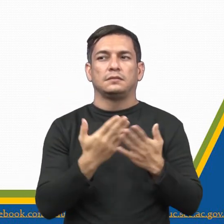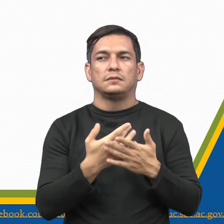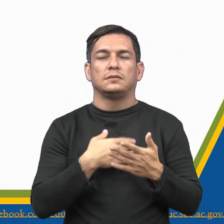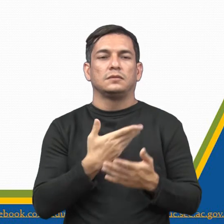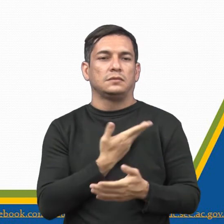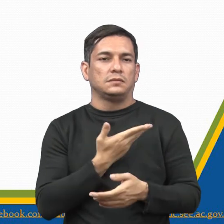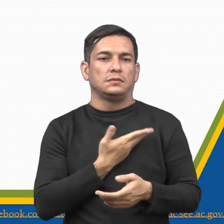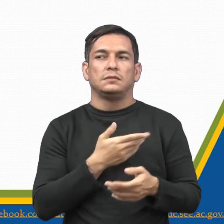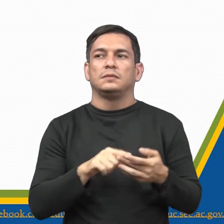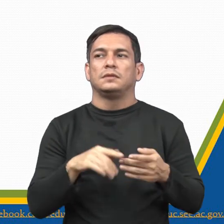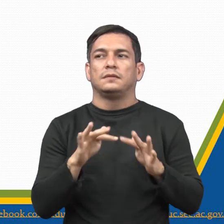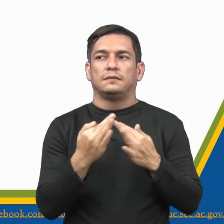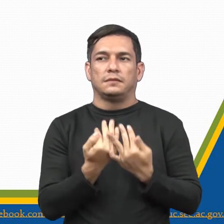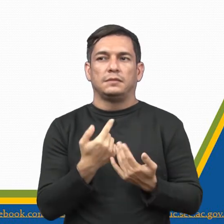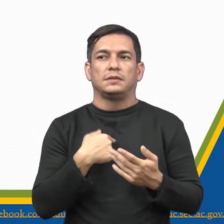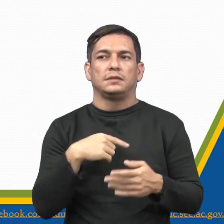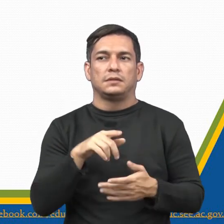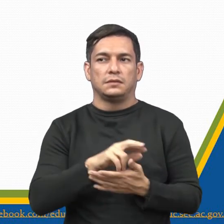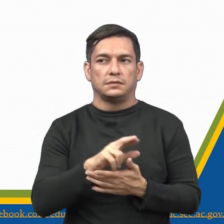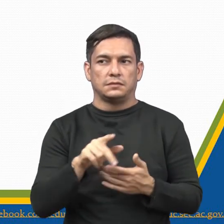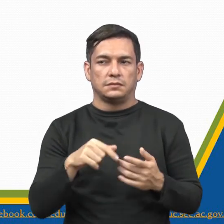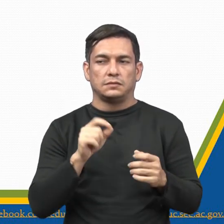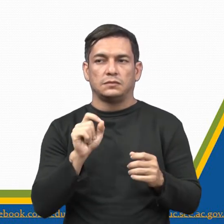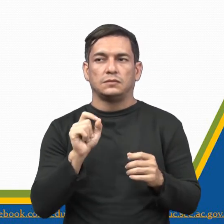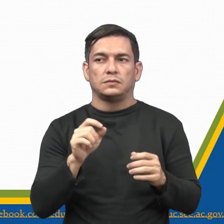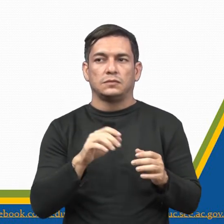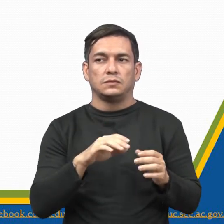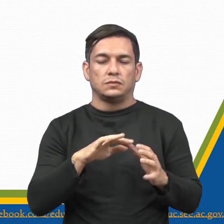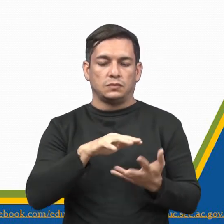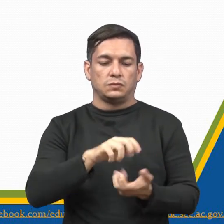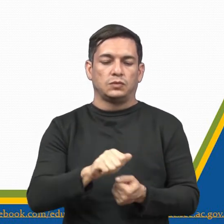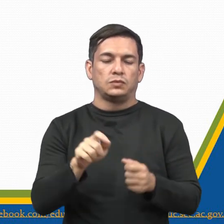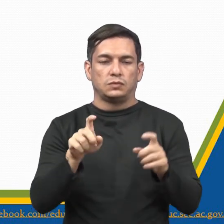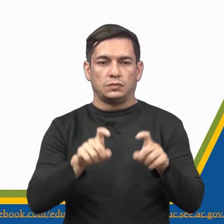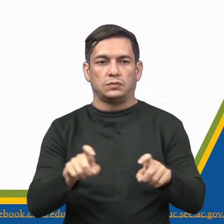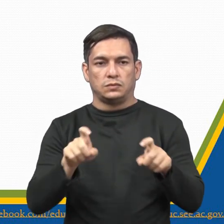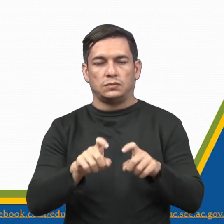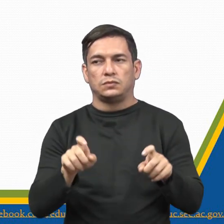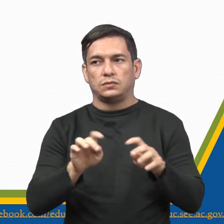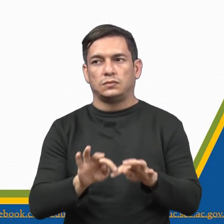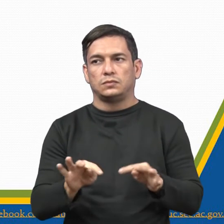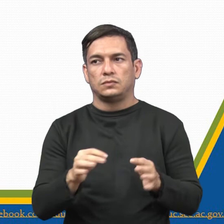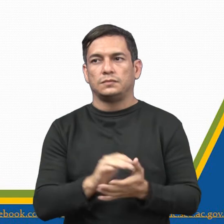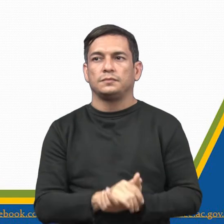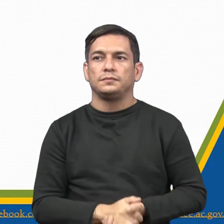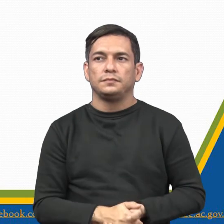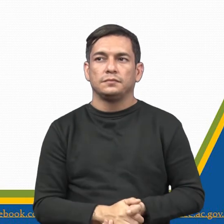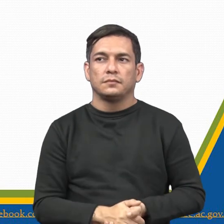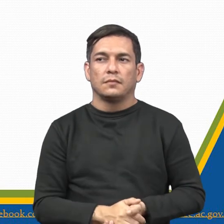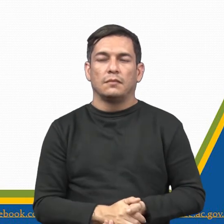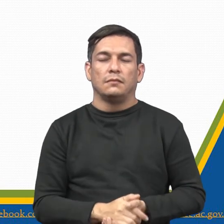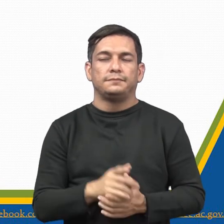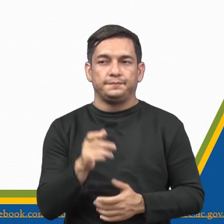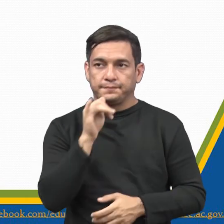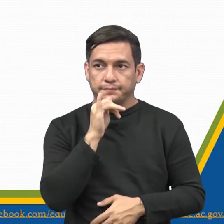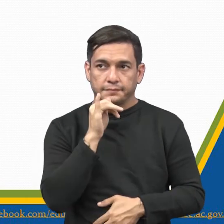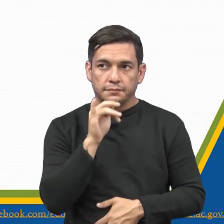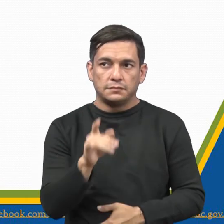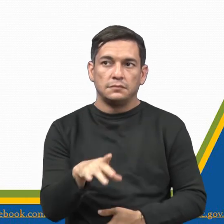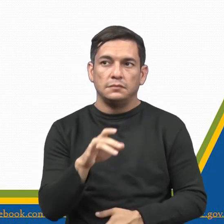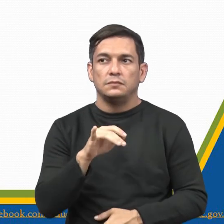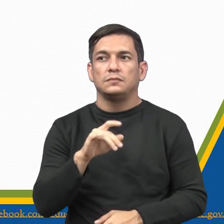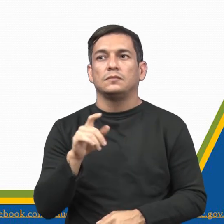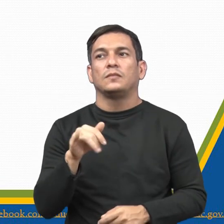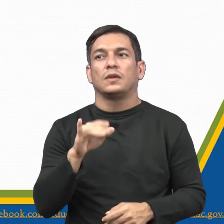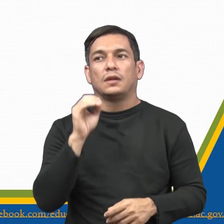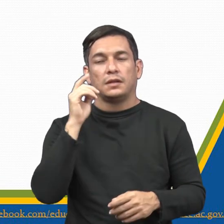com os amigos, com a família, em solenidades, no mundo virtual e etc. Olha só o exemplo aí, O João